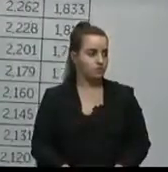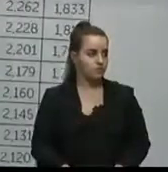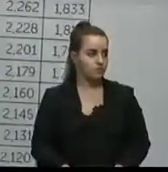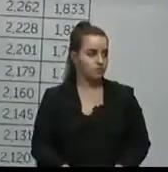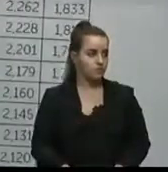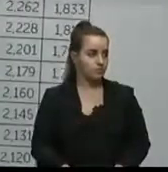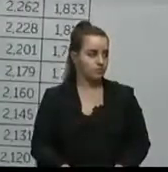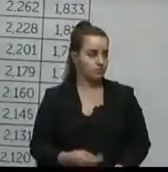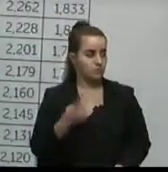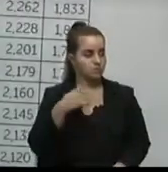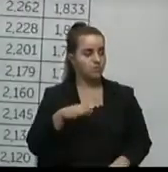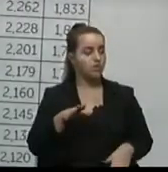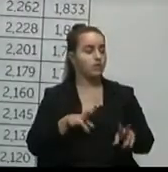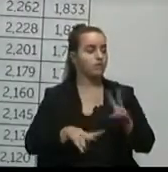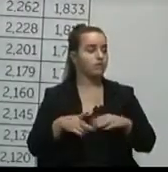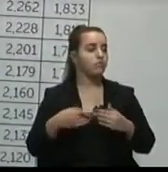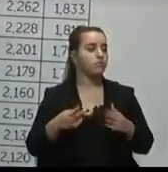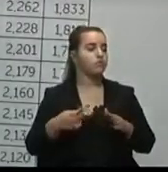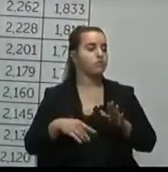para determinar o nível de significância.